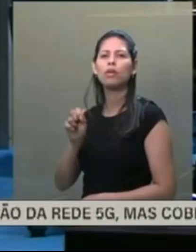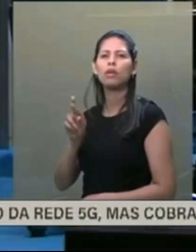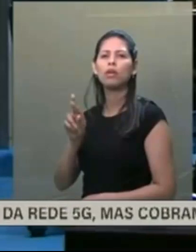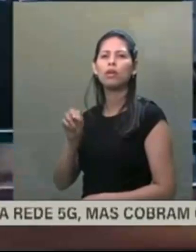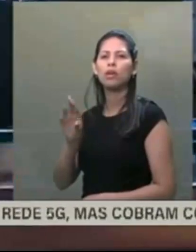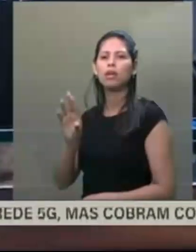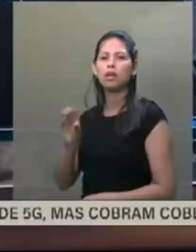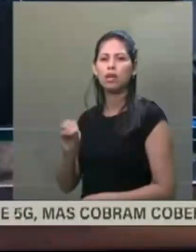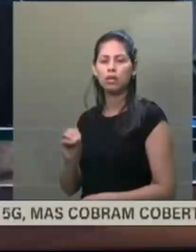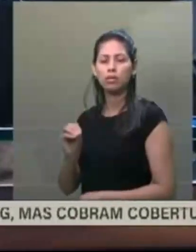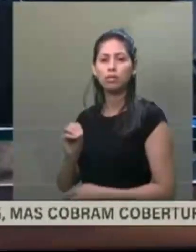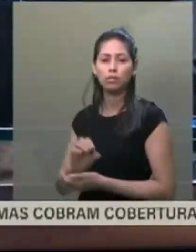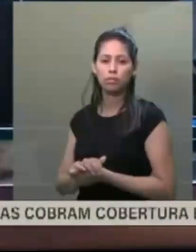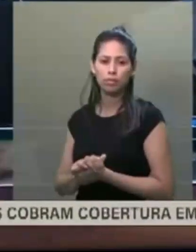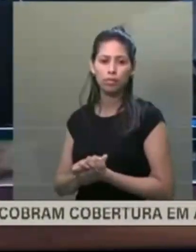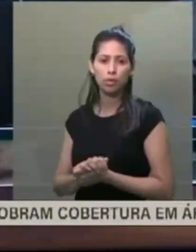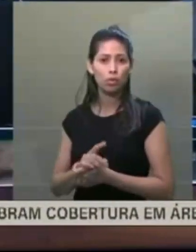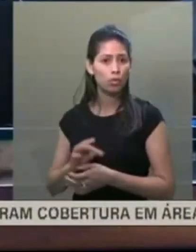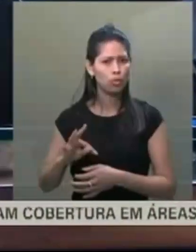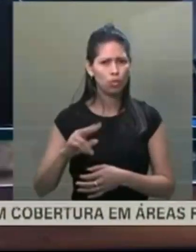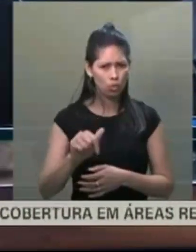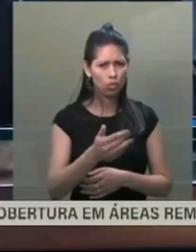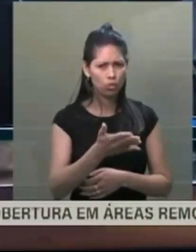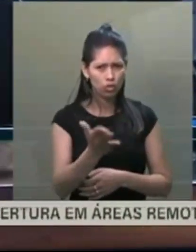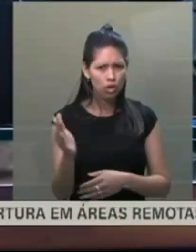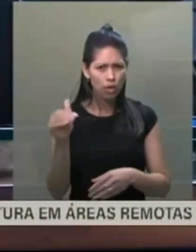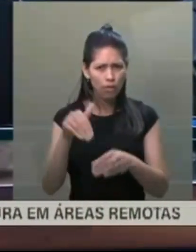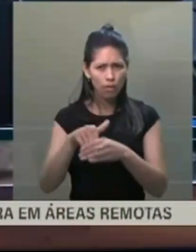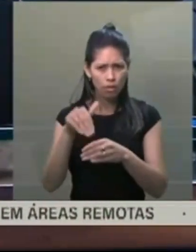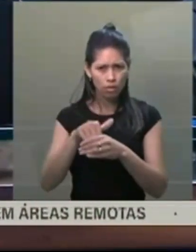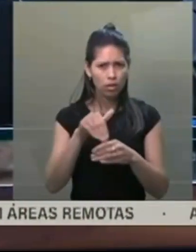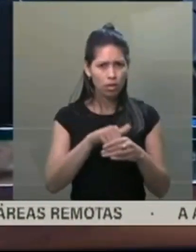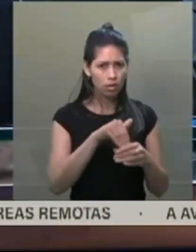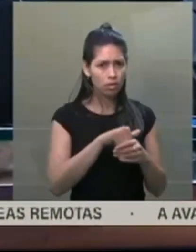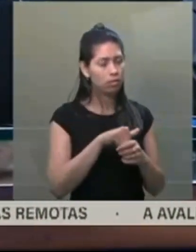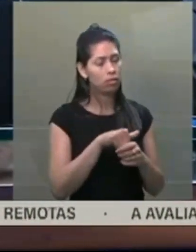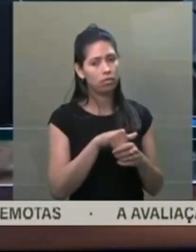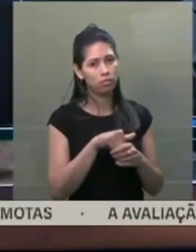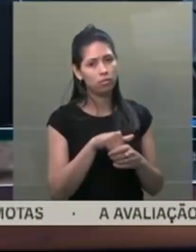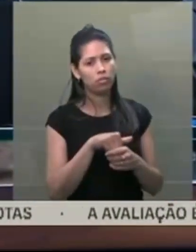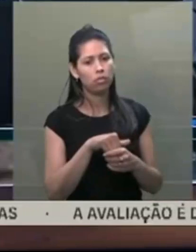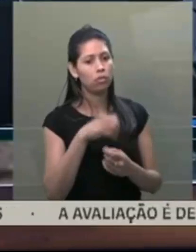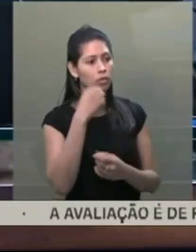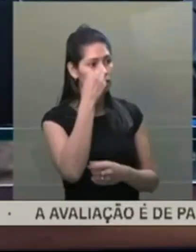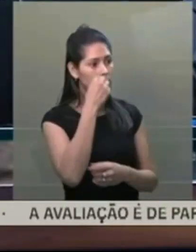Todos já votaram? Vamos aguardar mais uns instantes. Senador Wellington Fagundes ainda não votou.